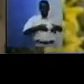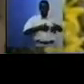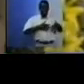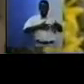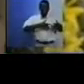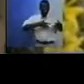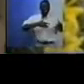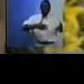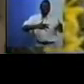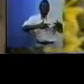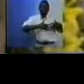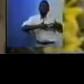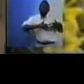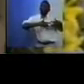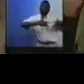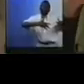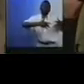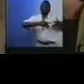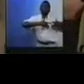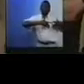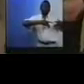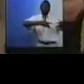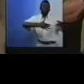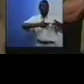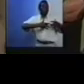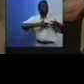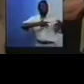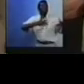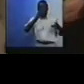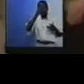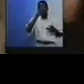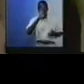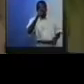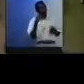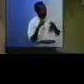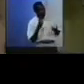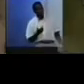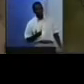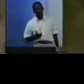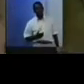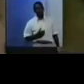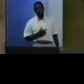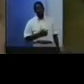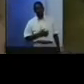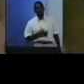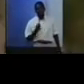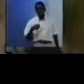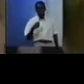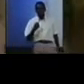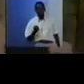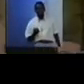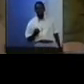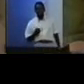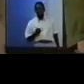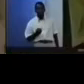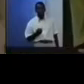O único que pode preencher nossos vazios é aquele que entra no profundo, é aquele